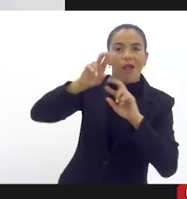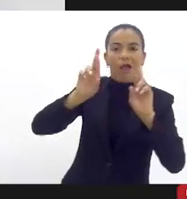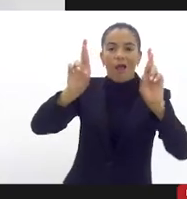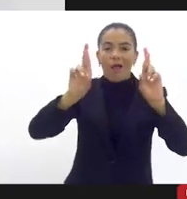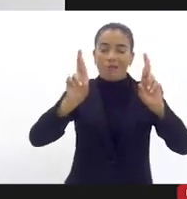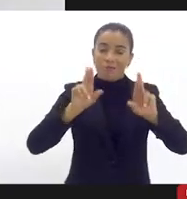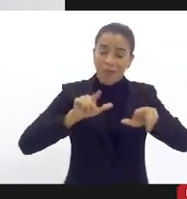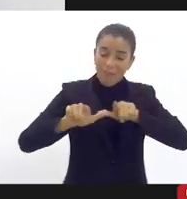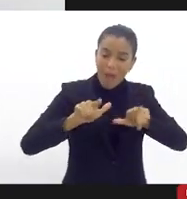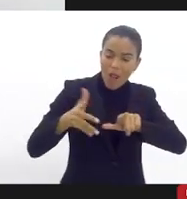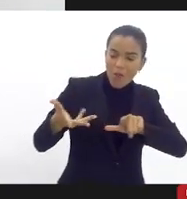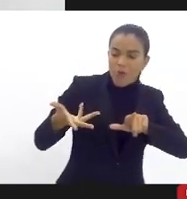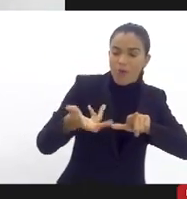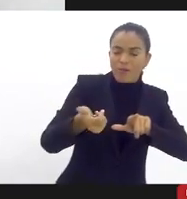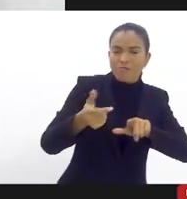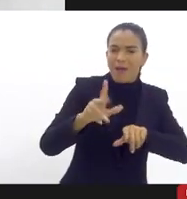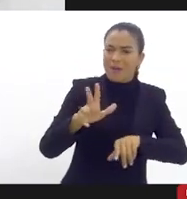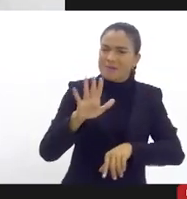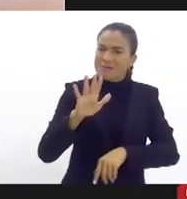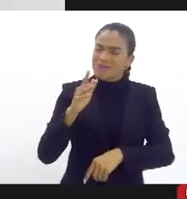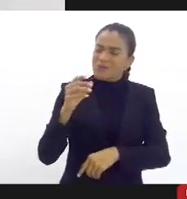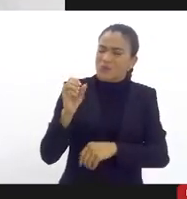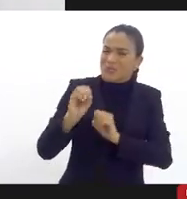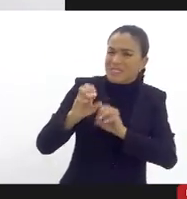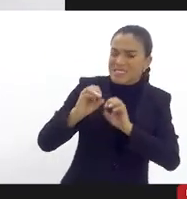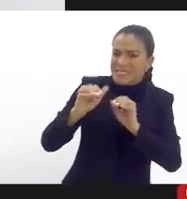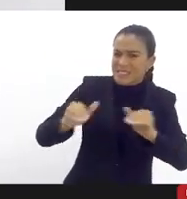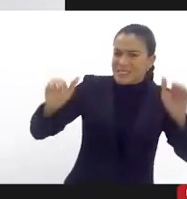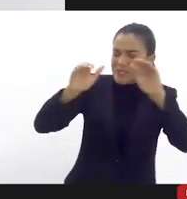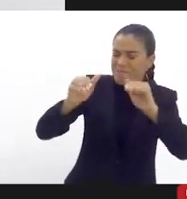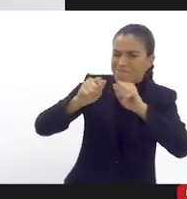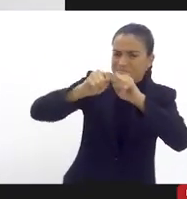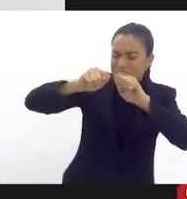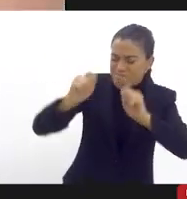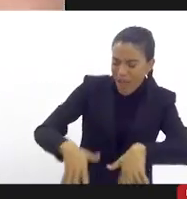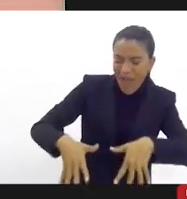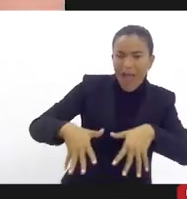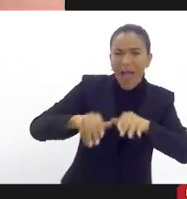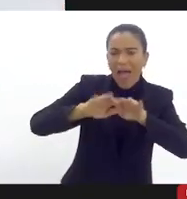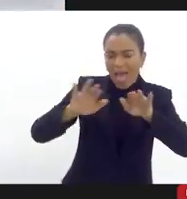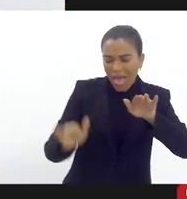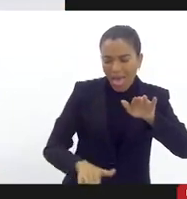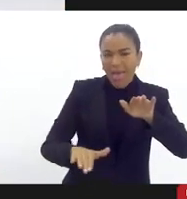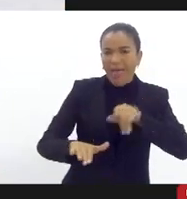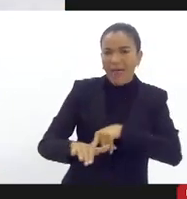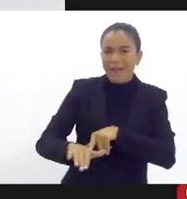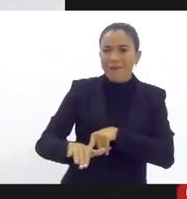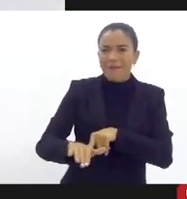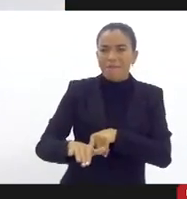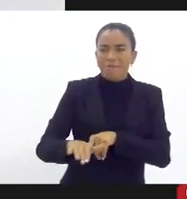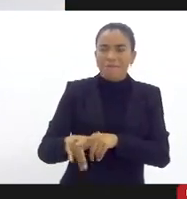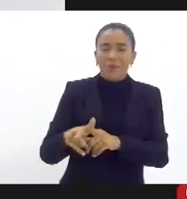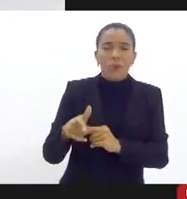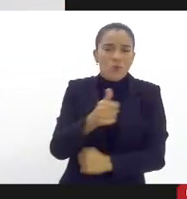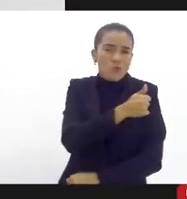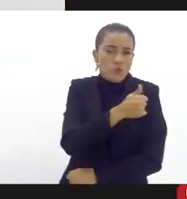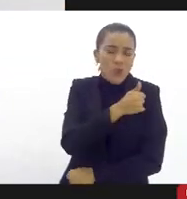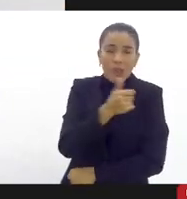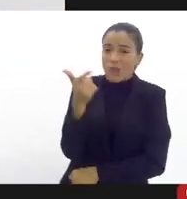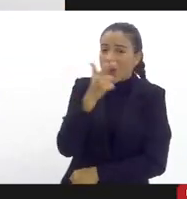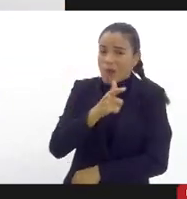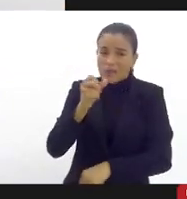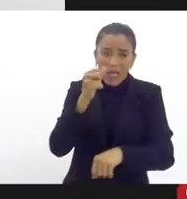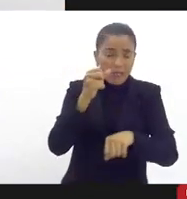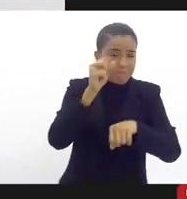um emprego de qualidade mas quando se tem um ensino superior precarizado onde a gente vê que mais é os estudantes conseguem entrar